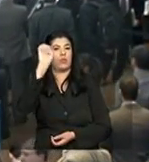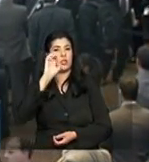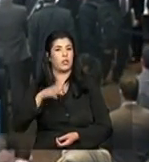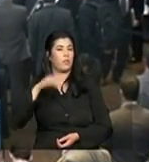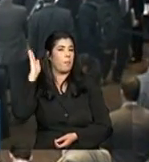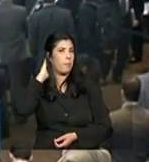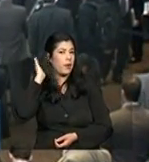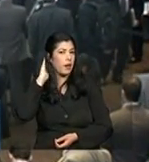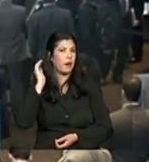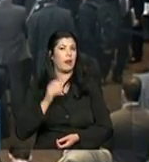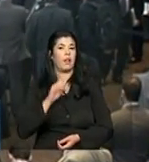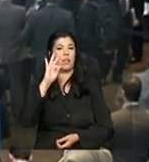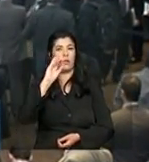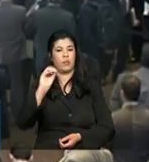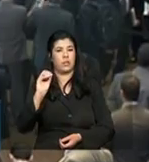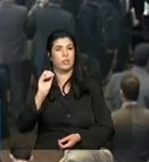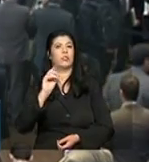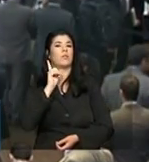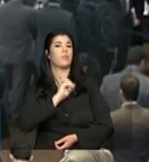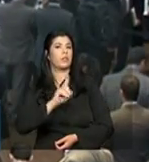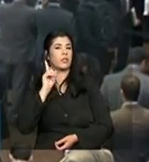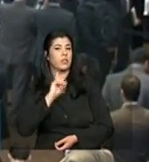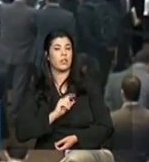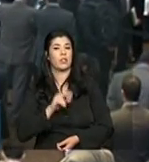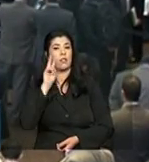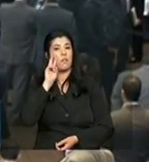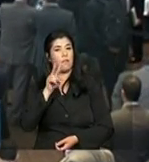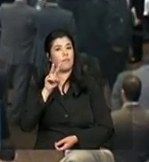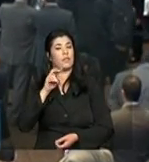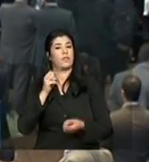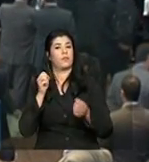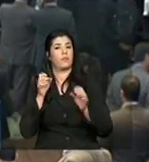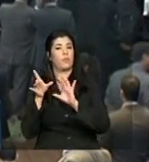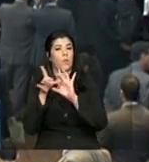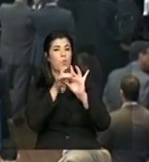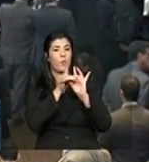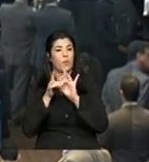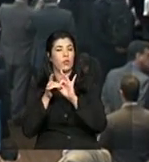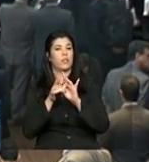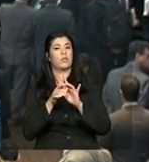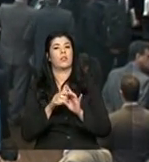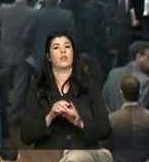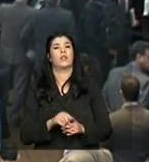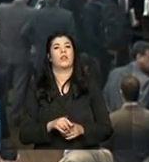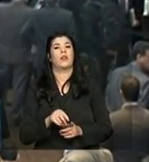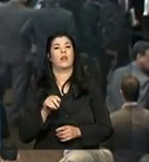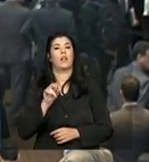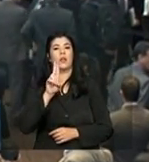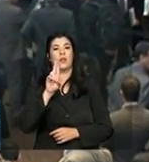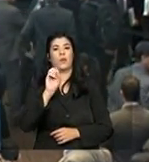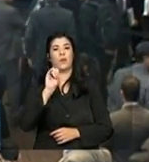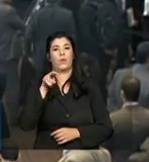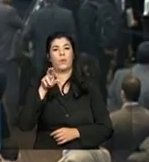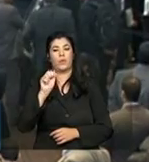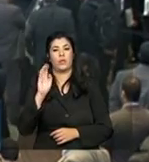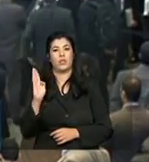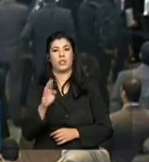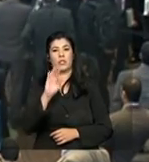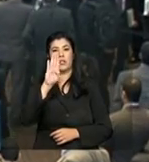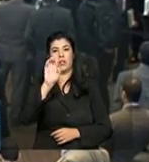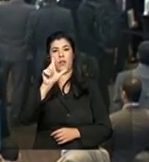Gerais, Tocantins e Goiás, que foi um empreendimento que contemplou a conexão da usina hidrelétrica de Belo Monte à